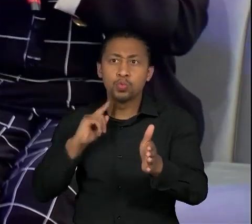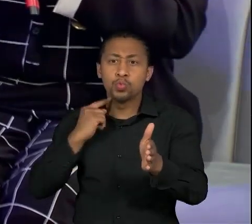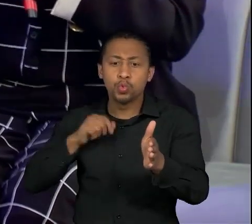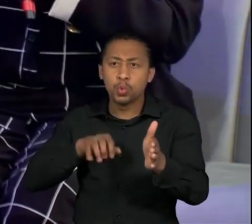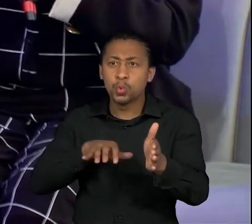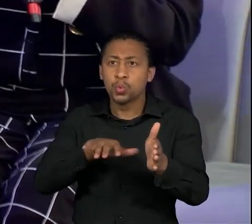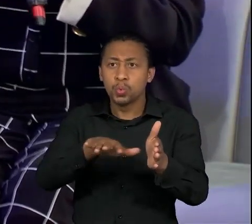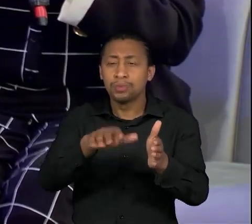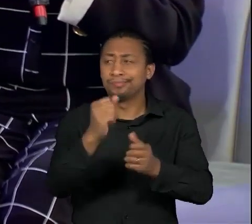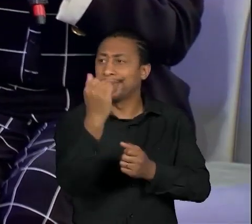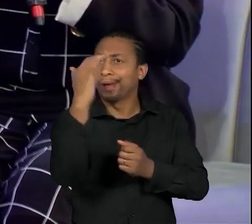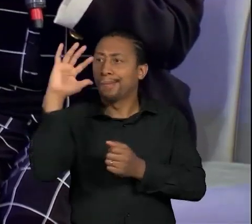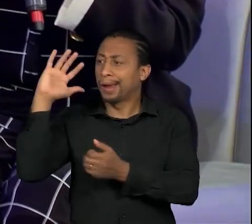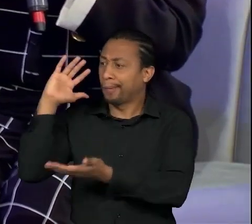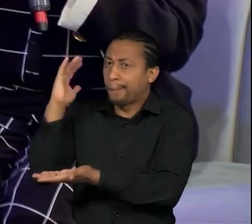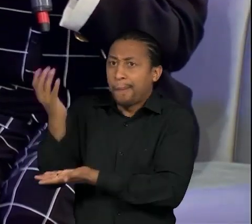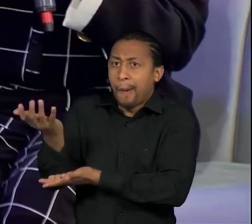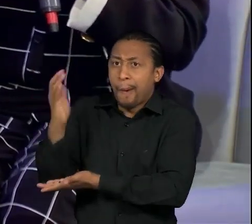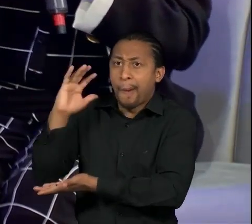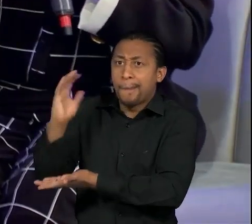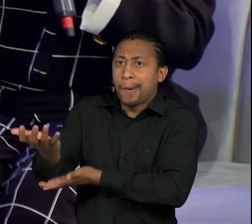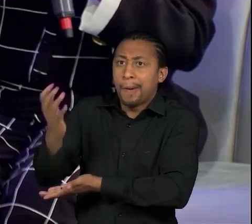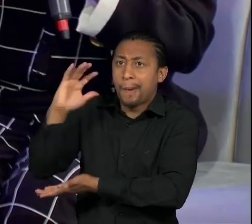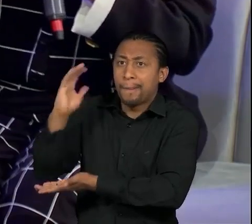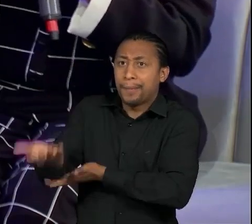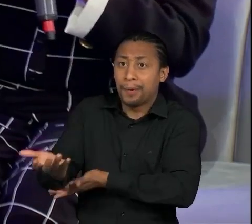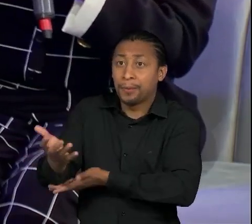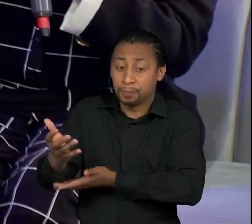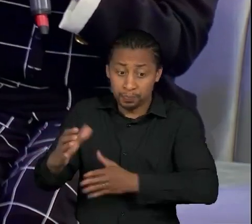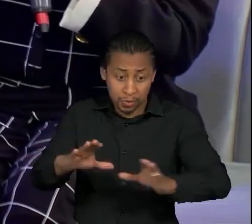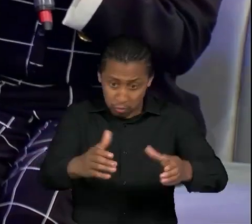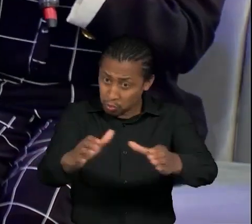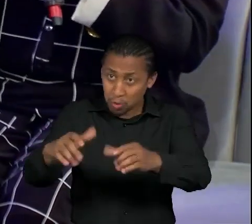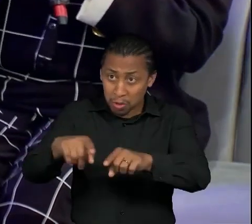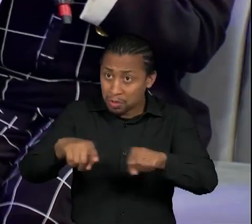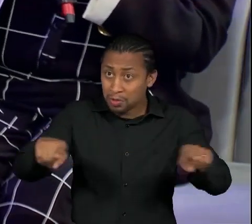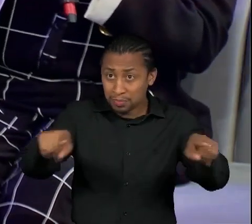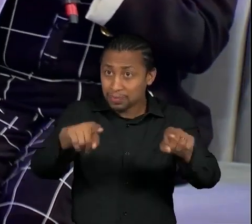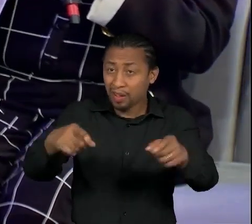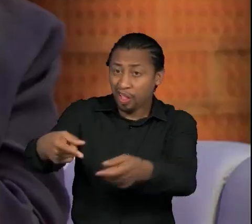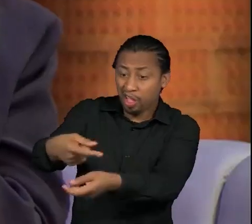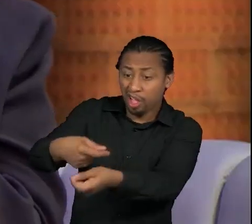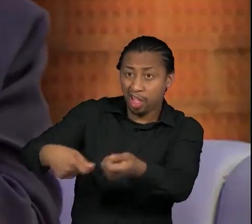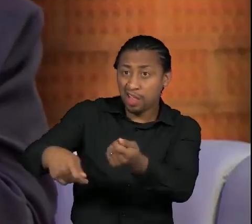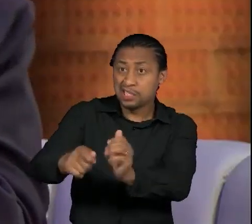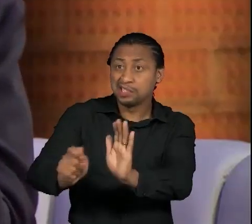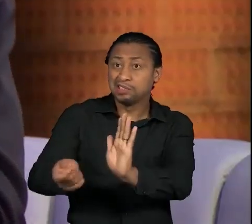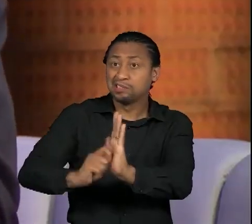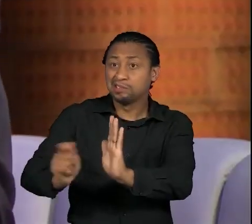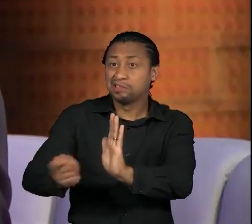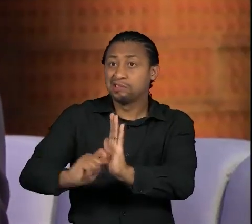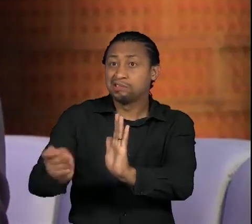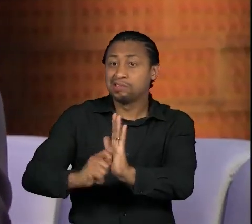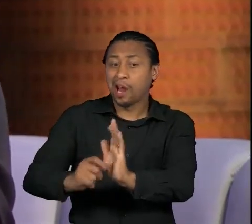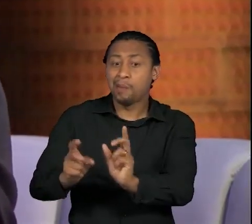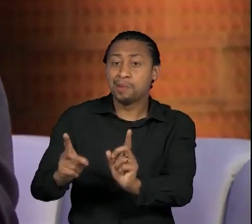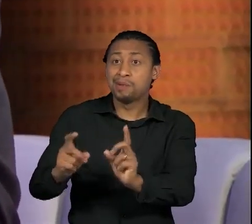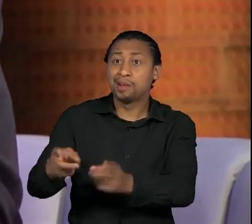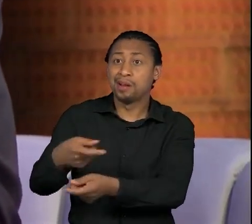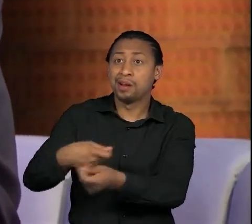as matas e que articulam a rede do narcotráfico para nos eliminar